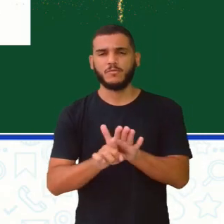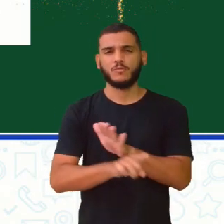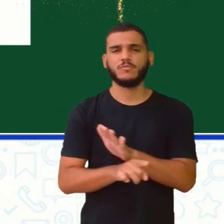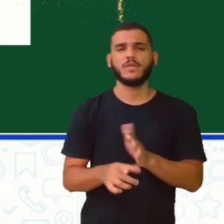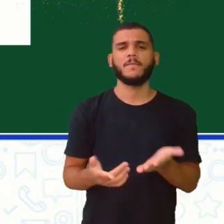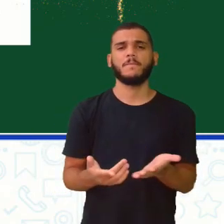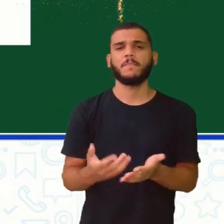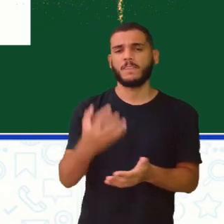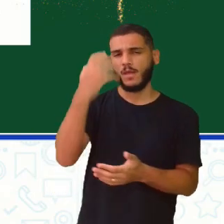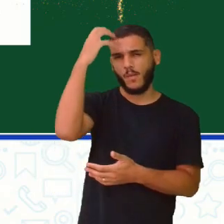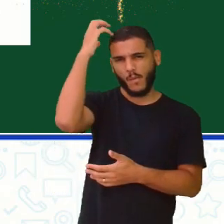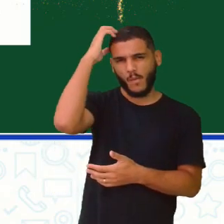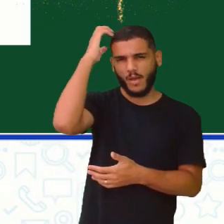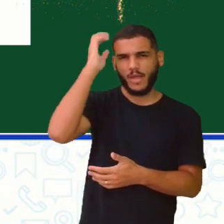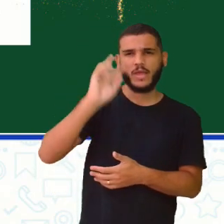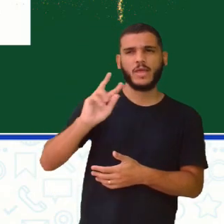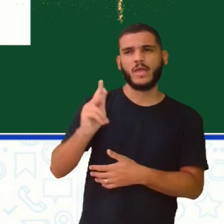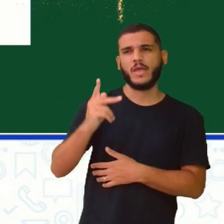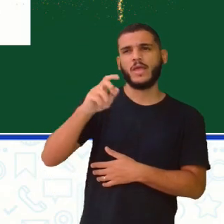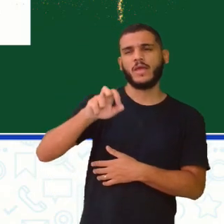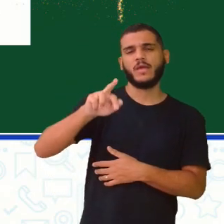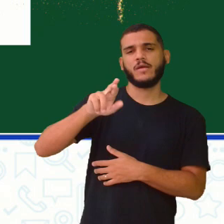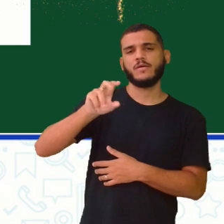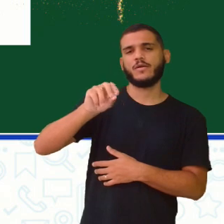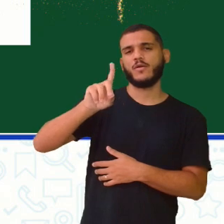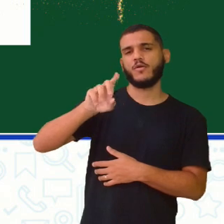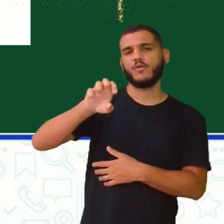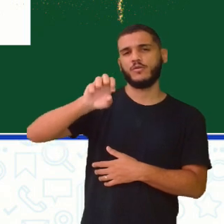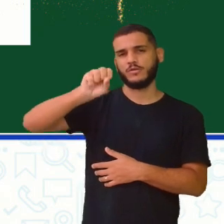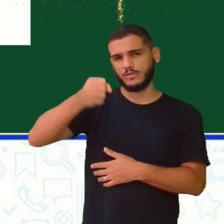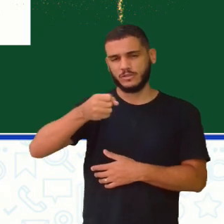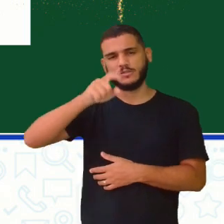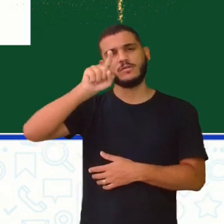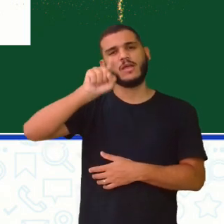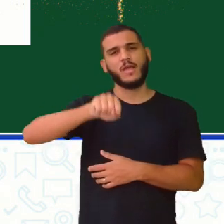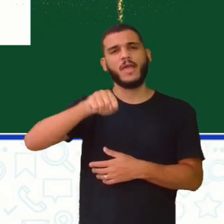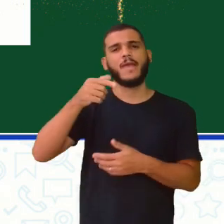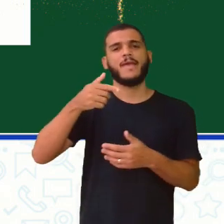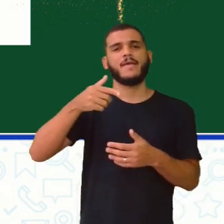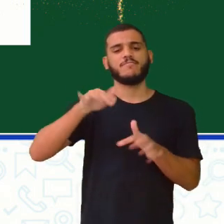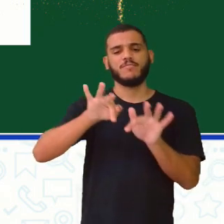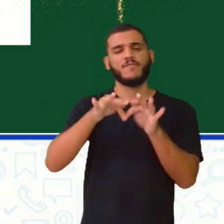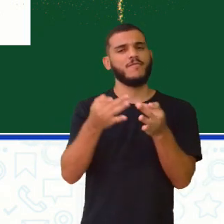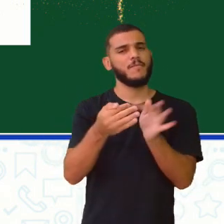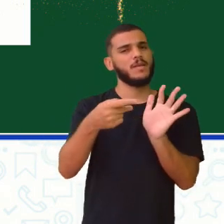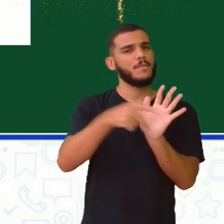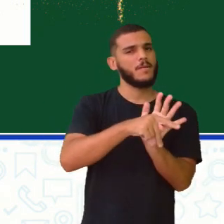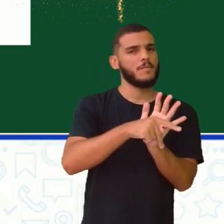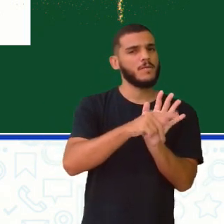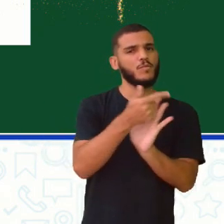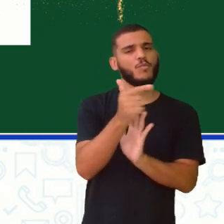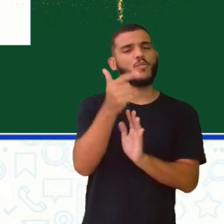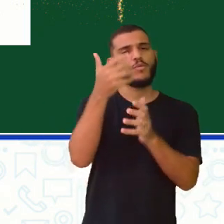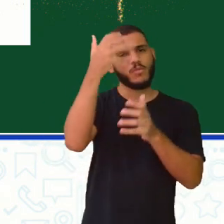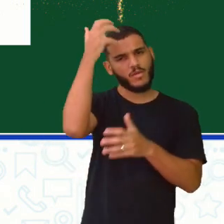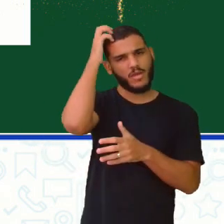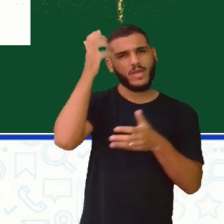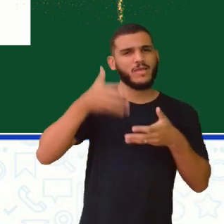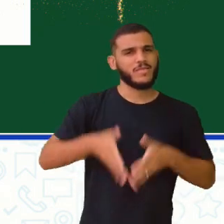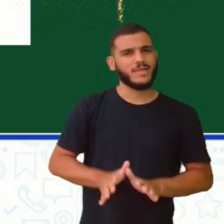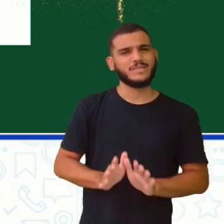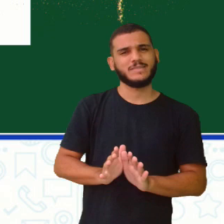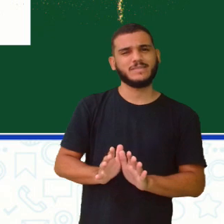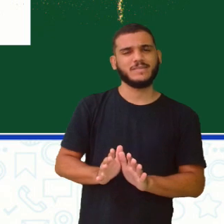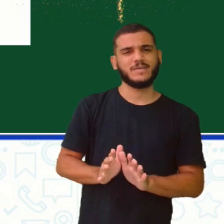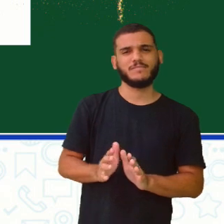da linhagem familiar do próximo rei que iria nascer em Belém da Judéia? Será, professora? Será,